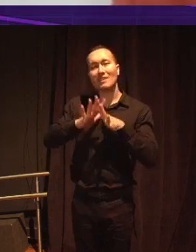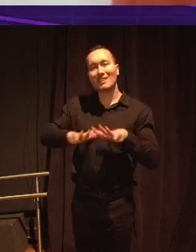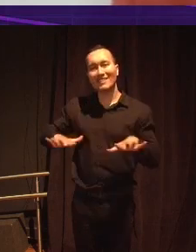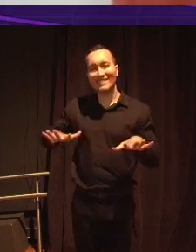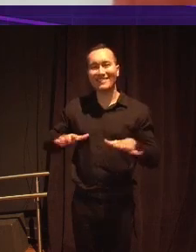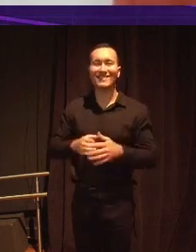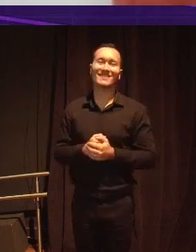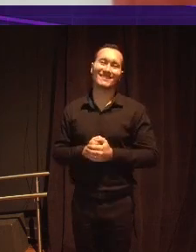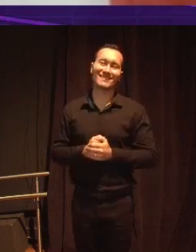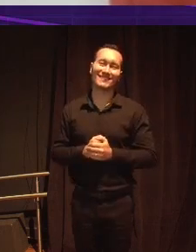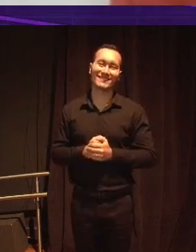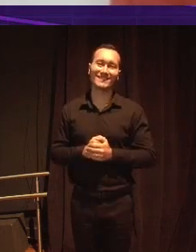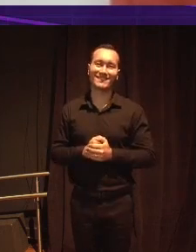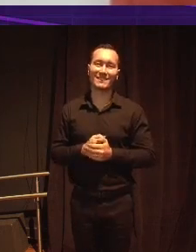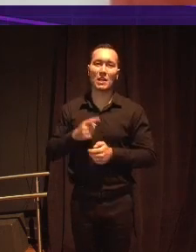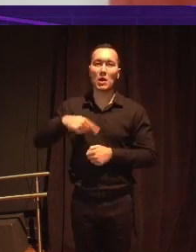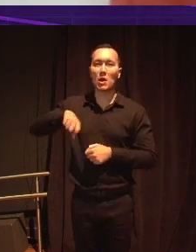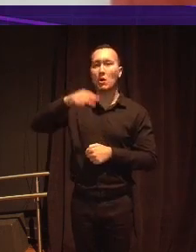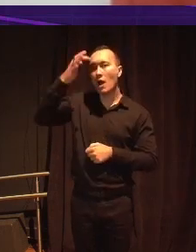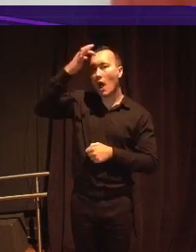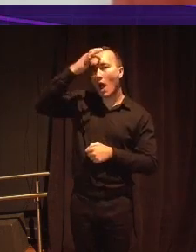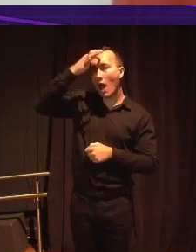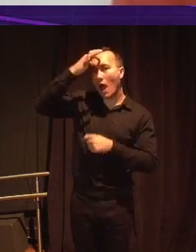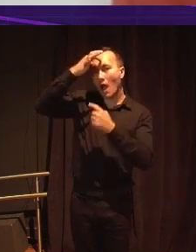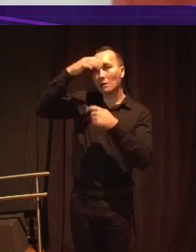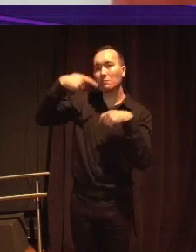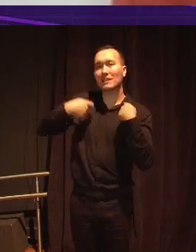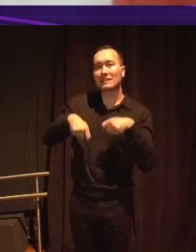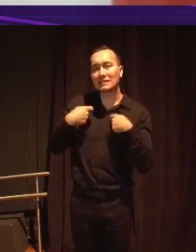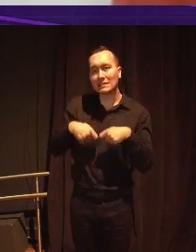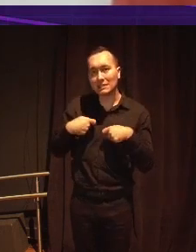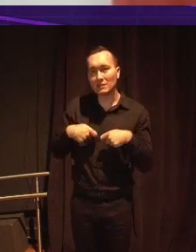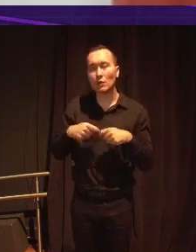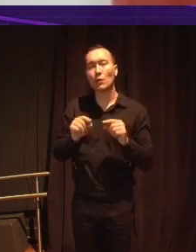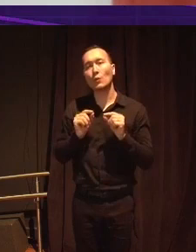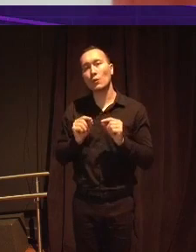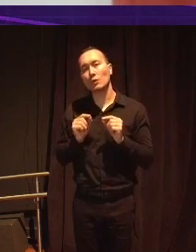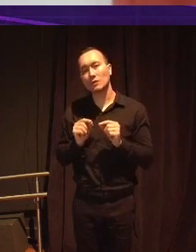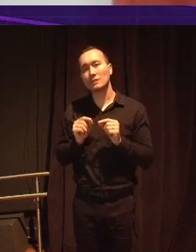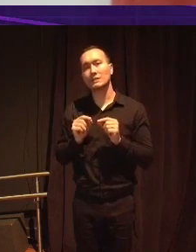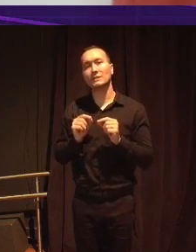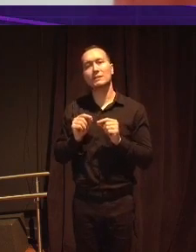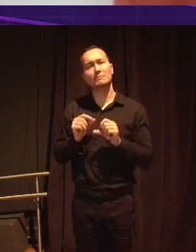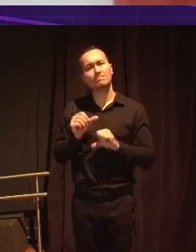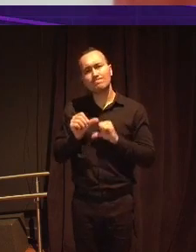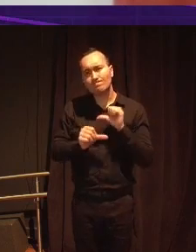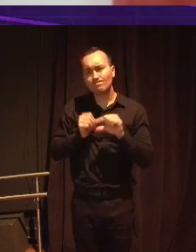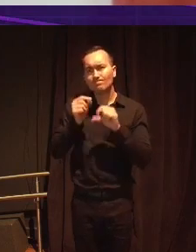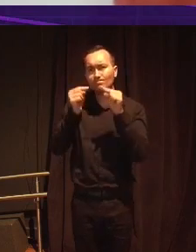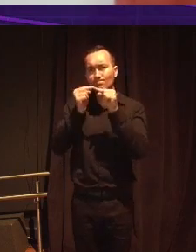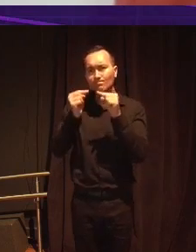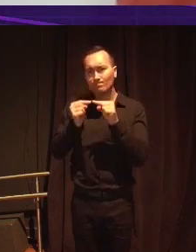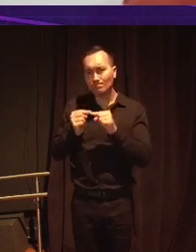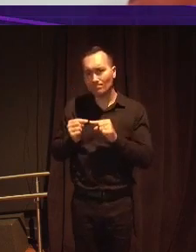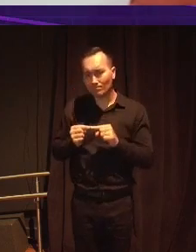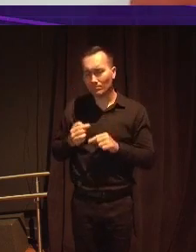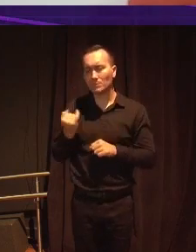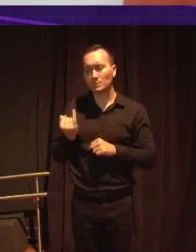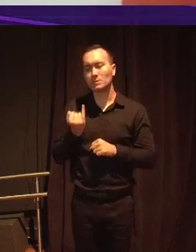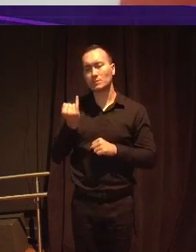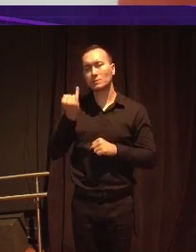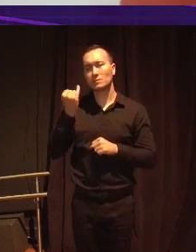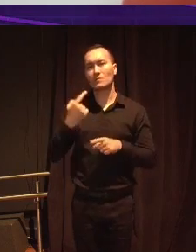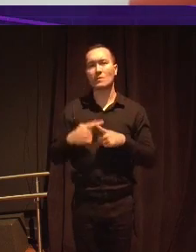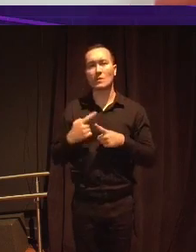a consciência muito clara, né, e resiliente para poder enfrentar aí os percalços da vida